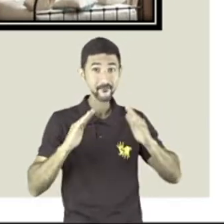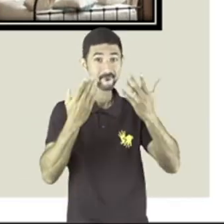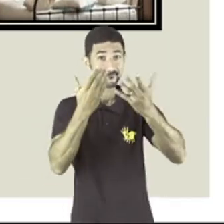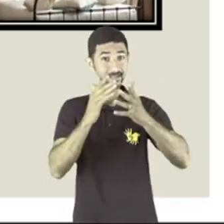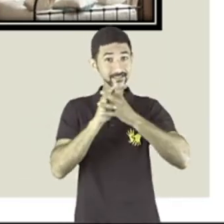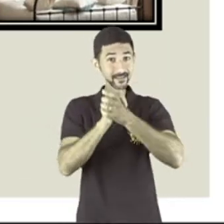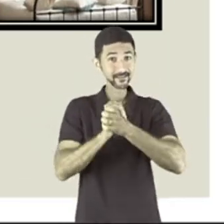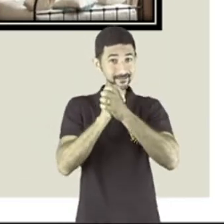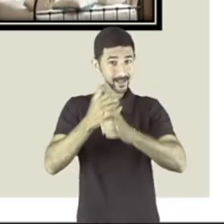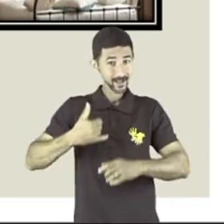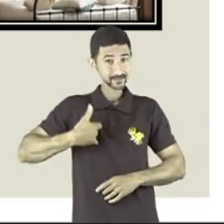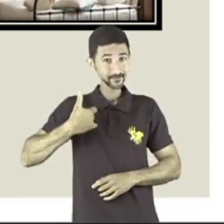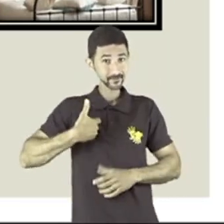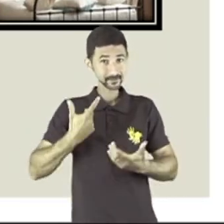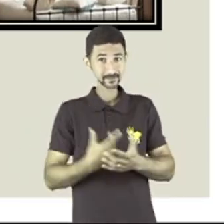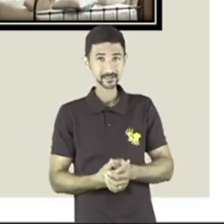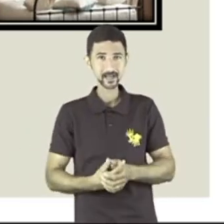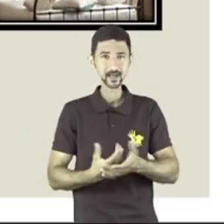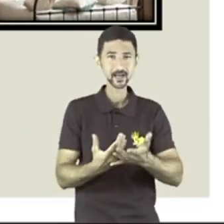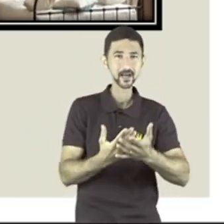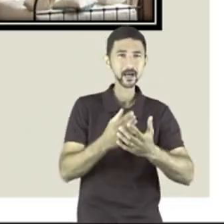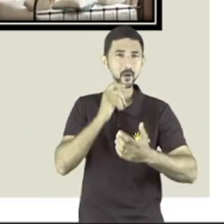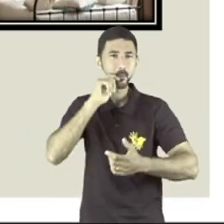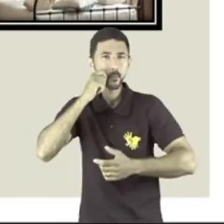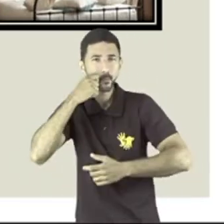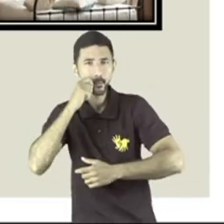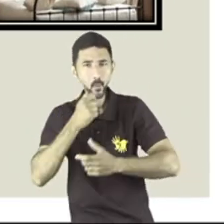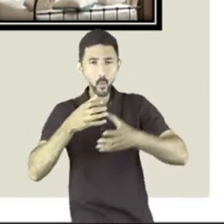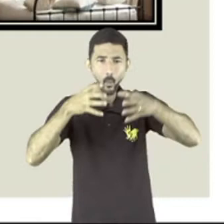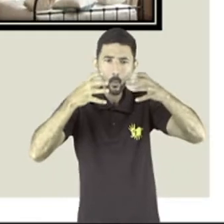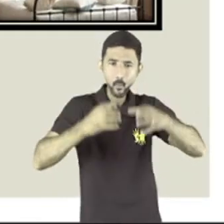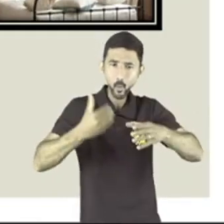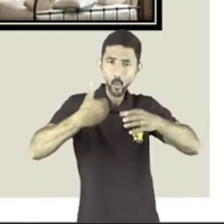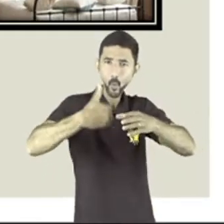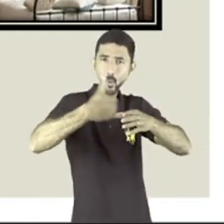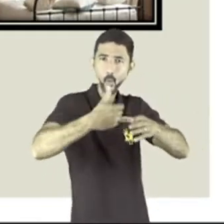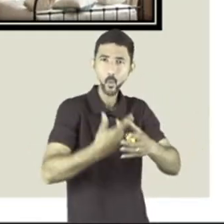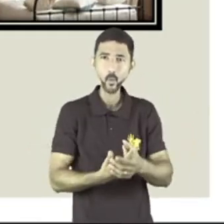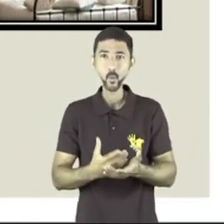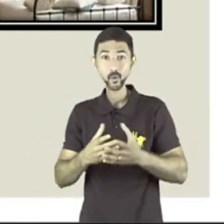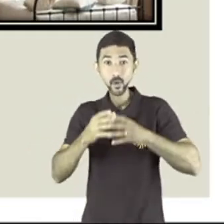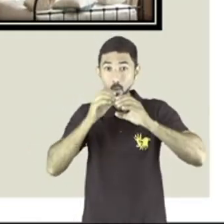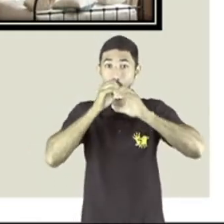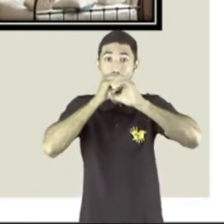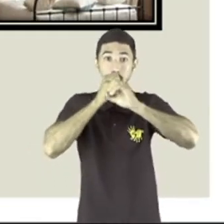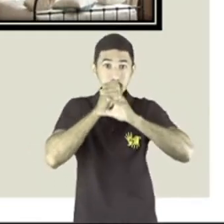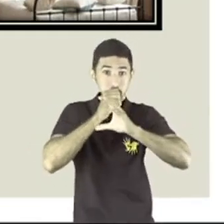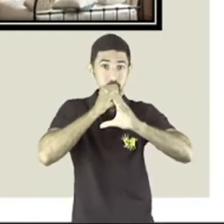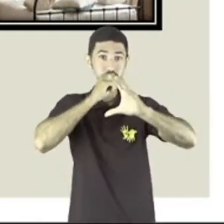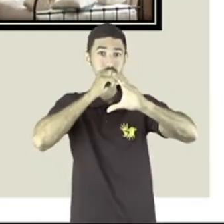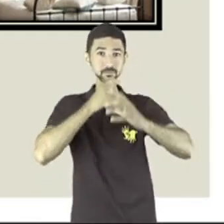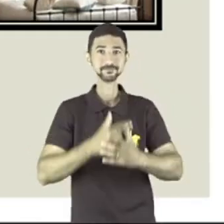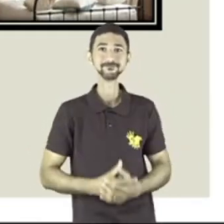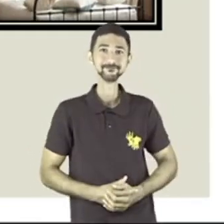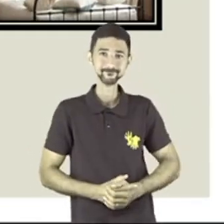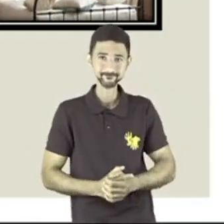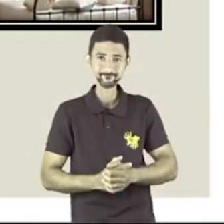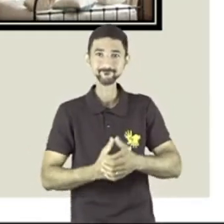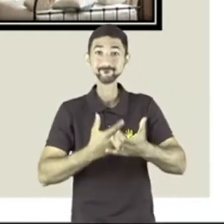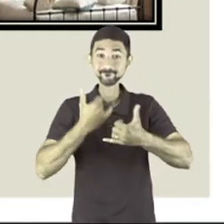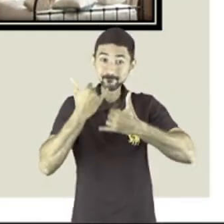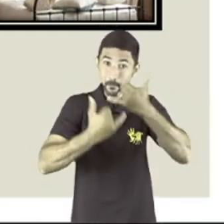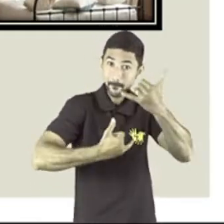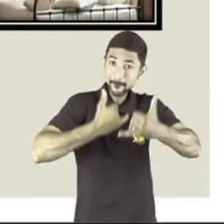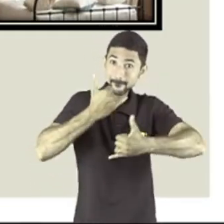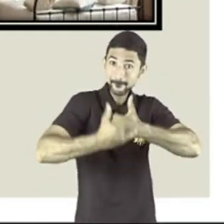o aniversário com bala, bolo e balão.